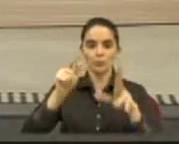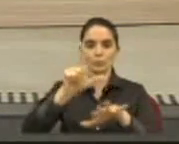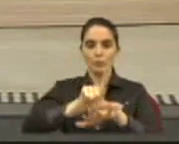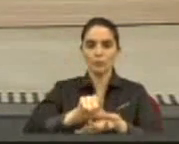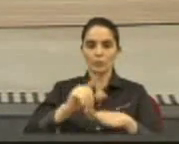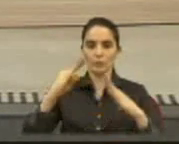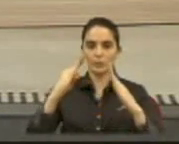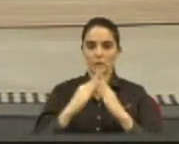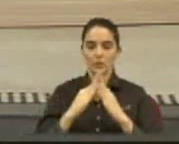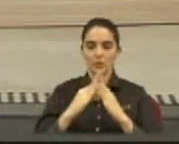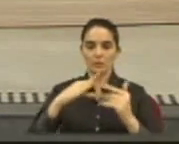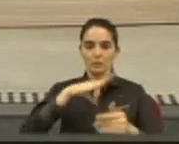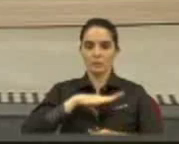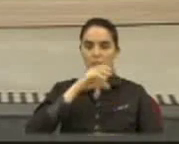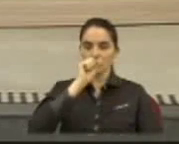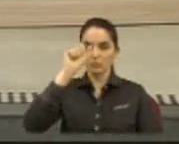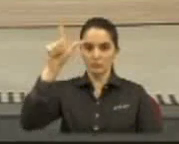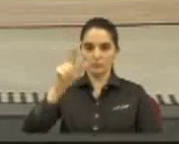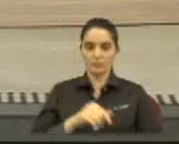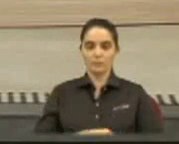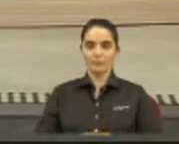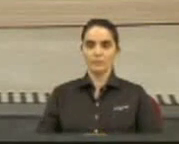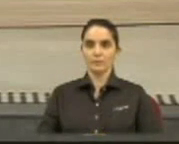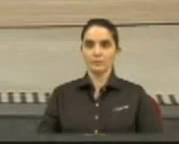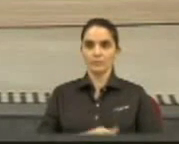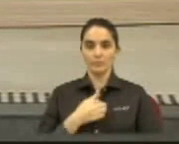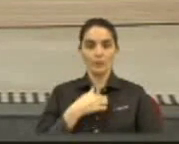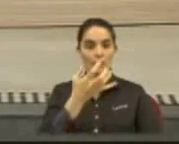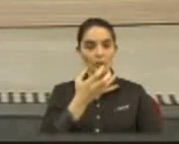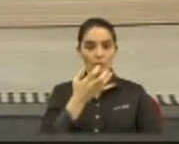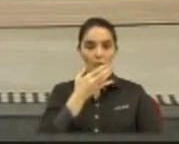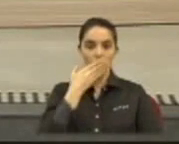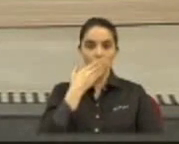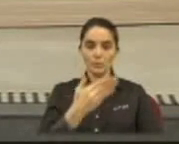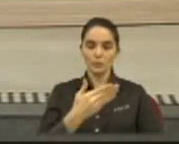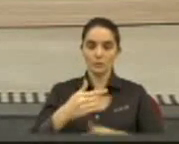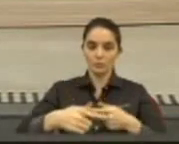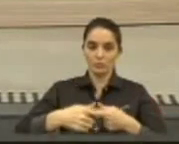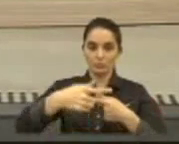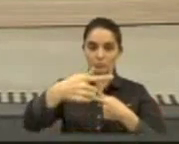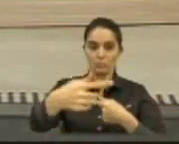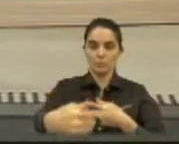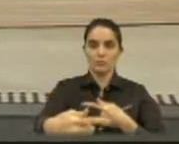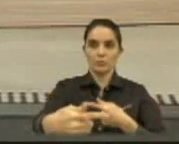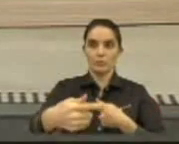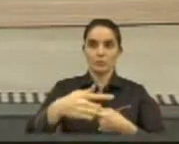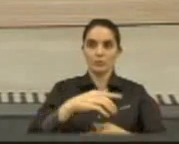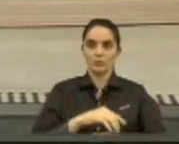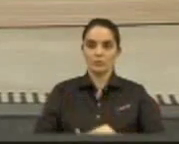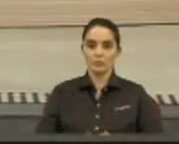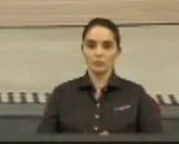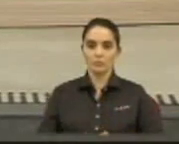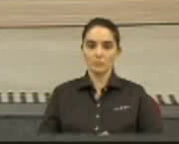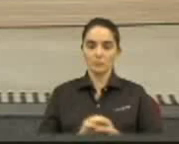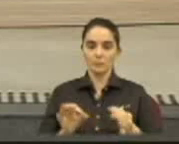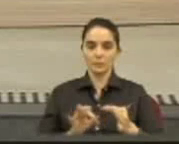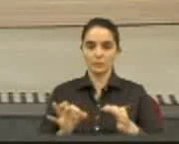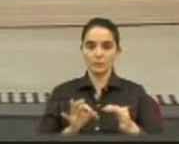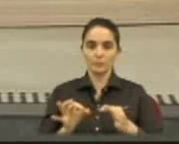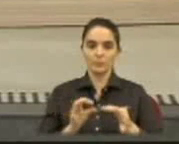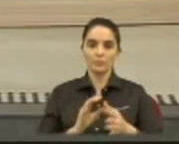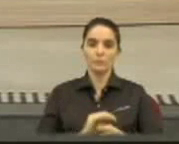Limeira. Questão de ordem, senhor presidente. Pela ordem, o nobre vereador. Eu queria pedir adiamento desse projeto por